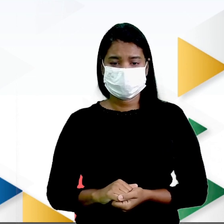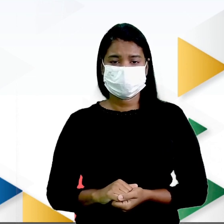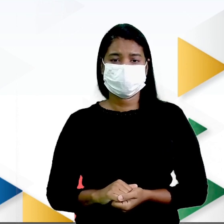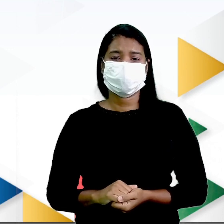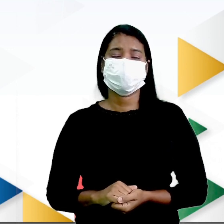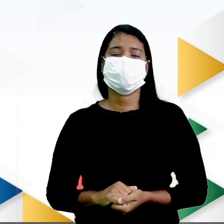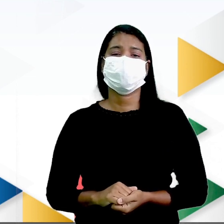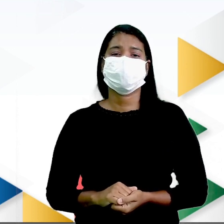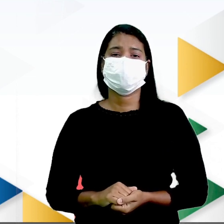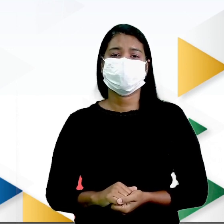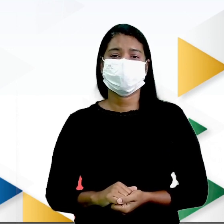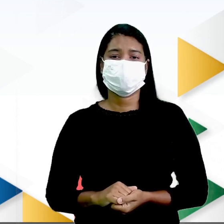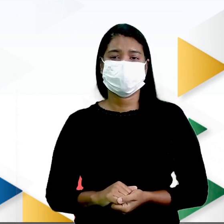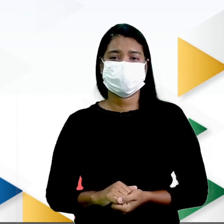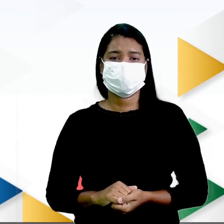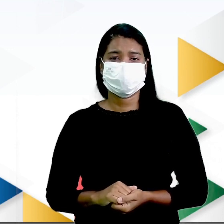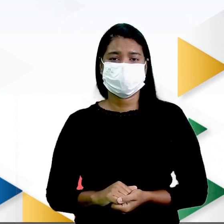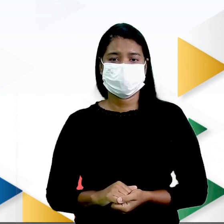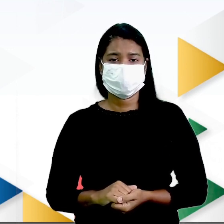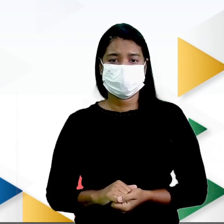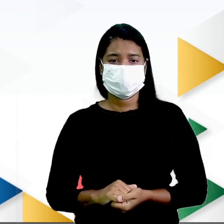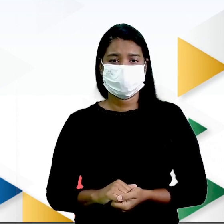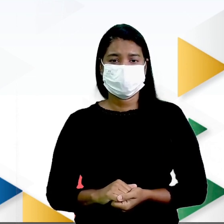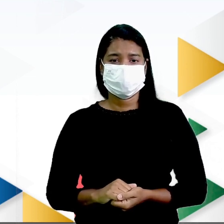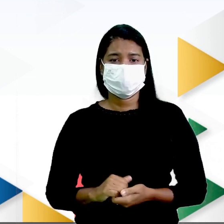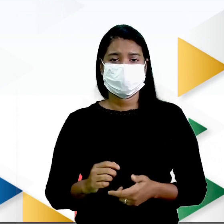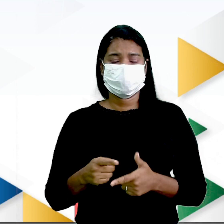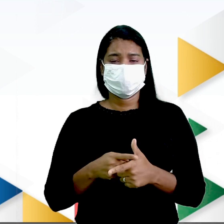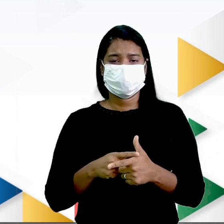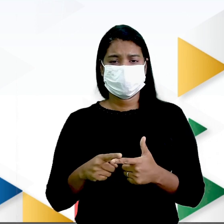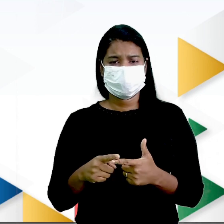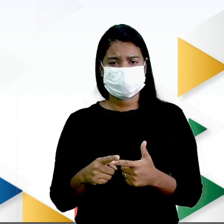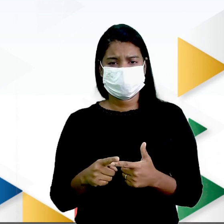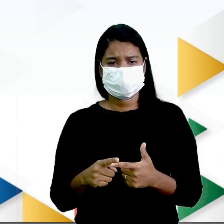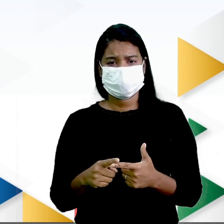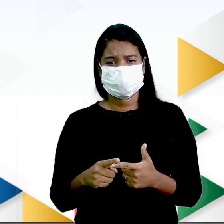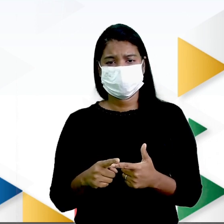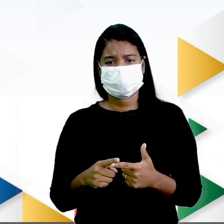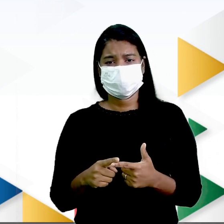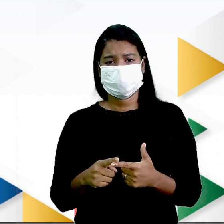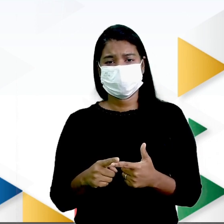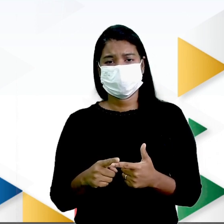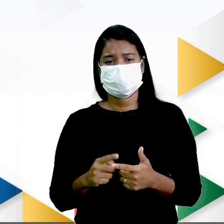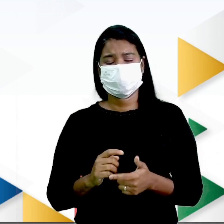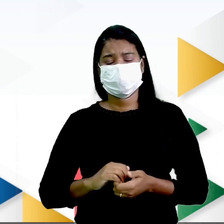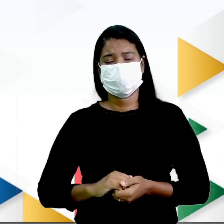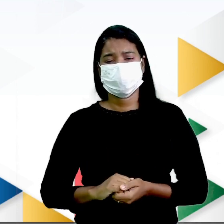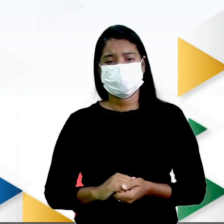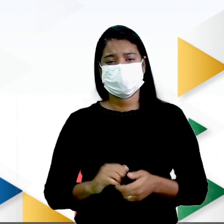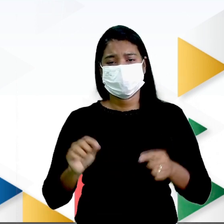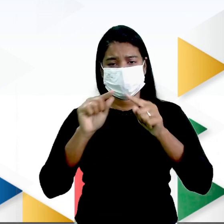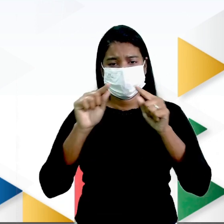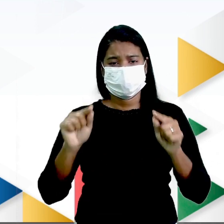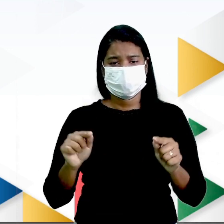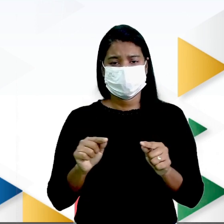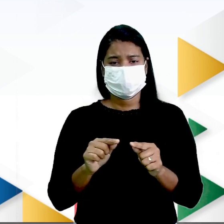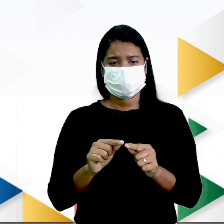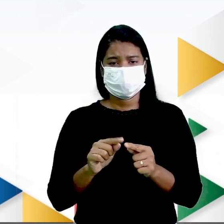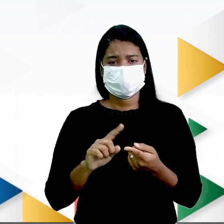partir de um mesmo vértice, eu vou dividir esse trapézio em triângulos. Então, vem comigo, ó. Eu